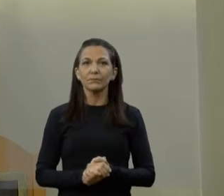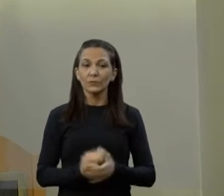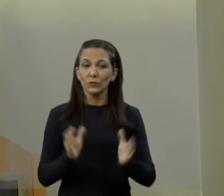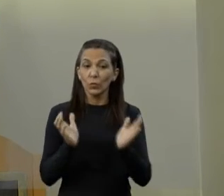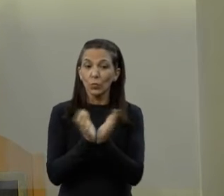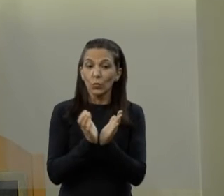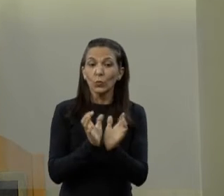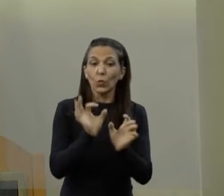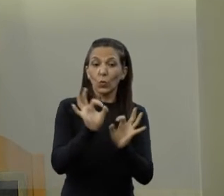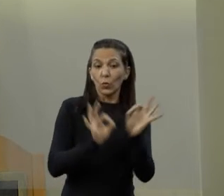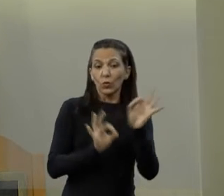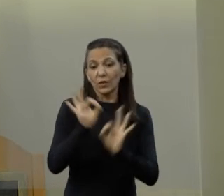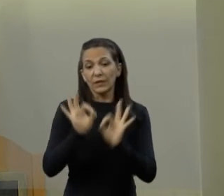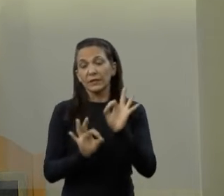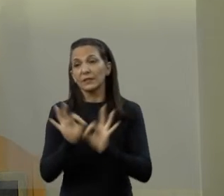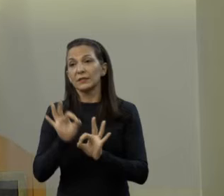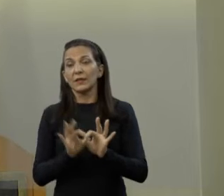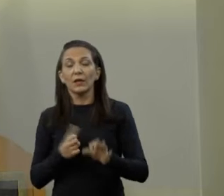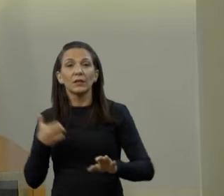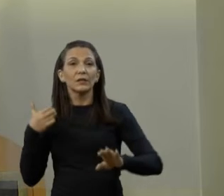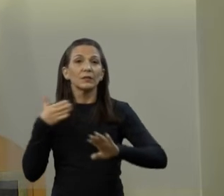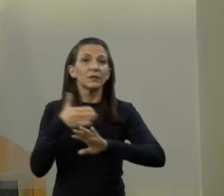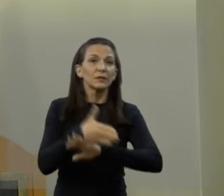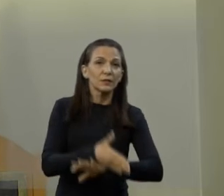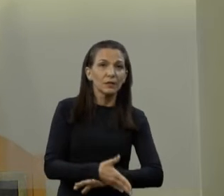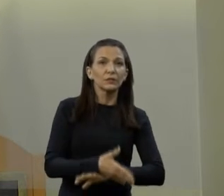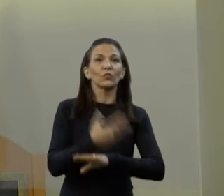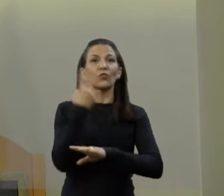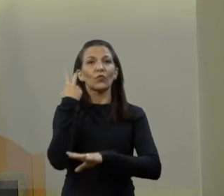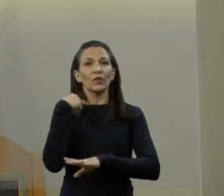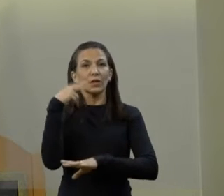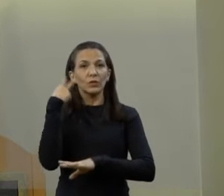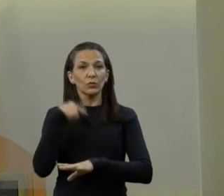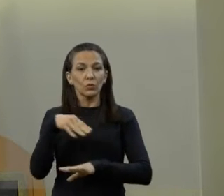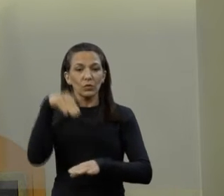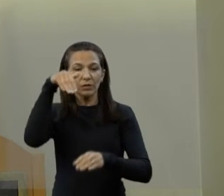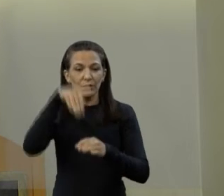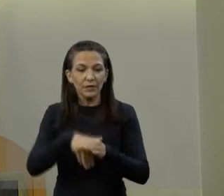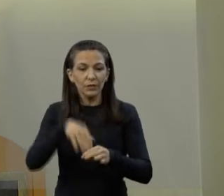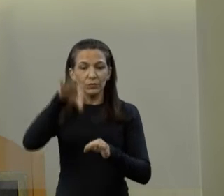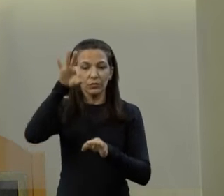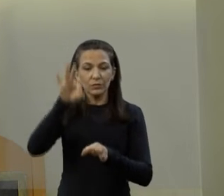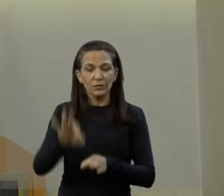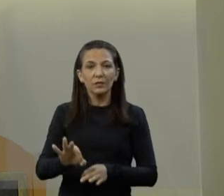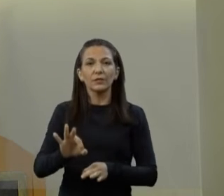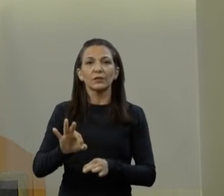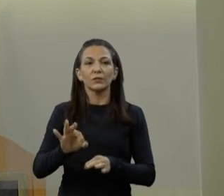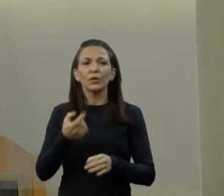organizados vão aos seus governadores legitimamente eleitos questioná-los